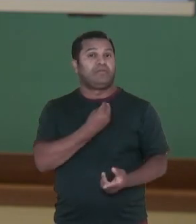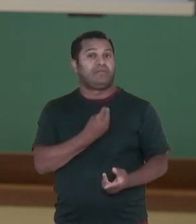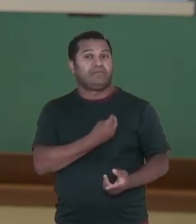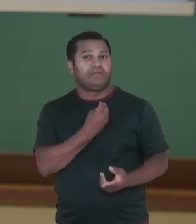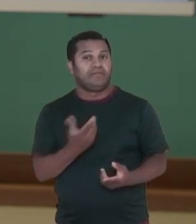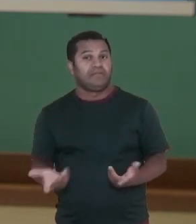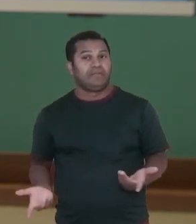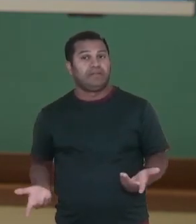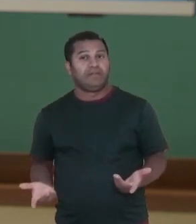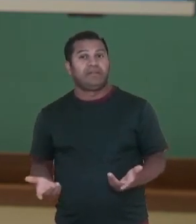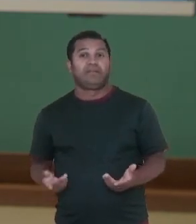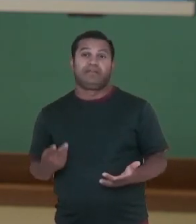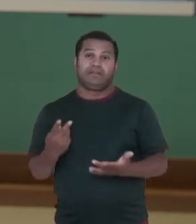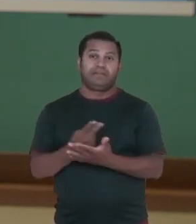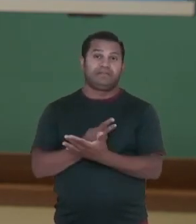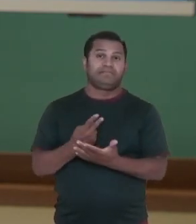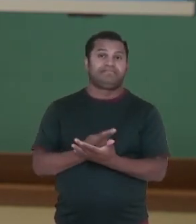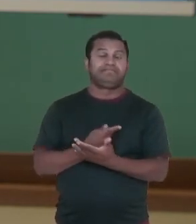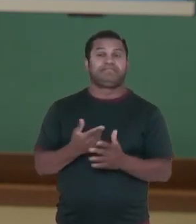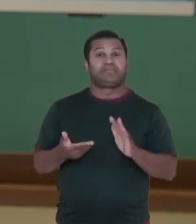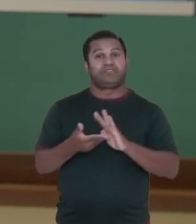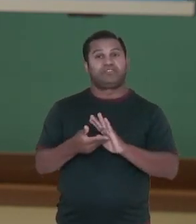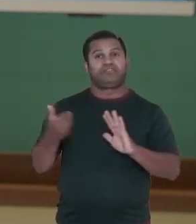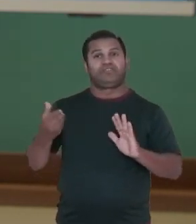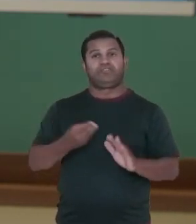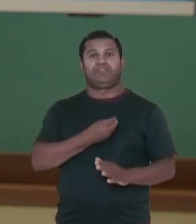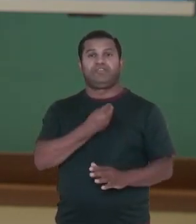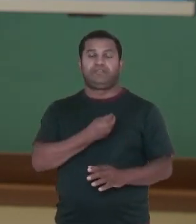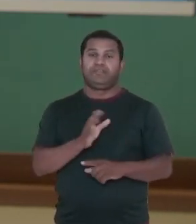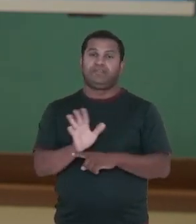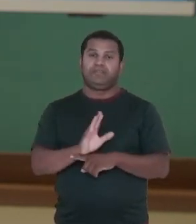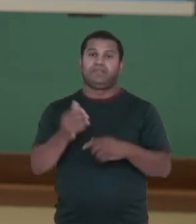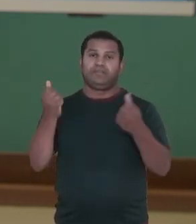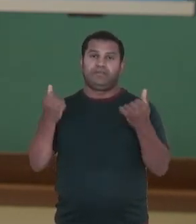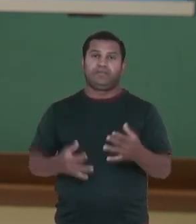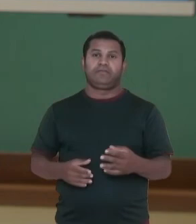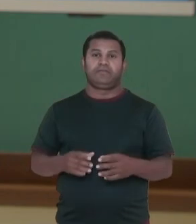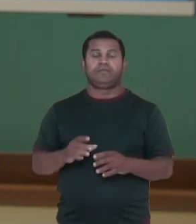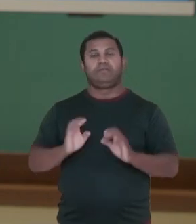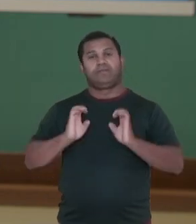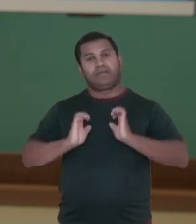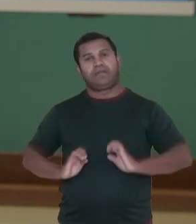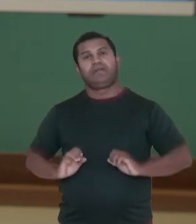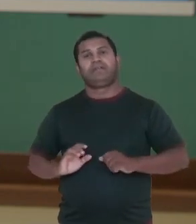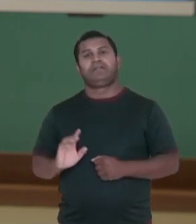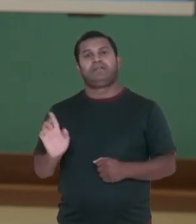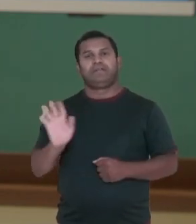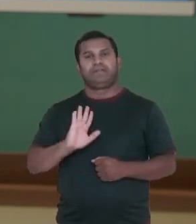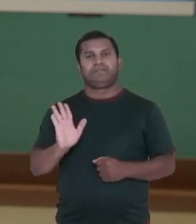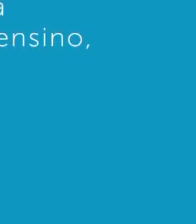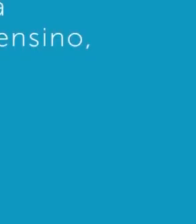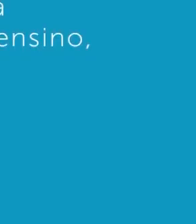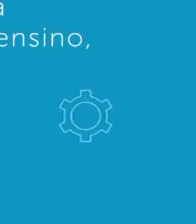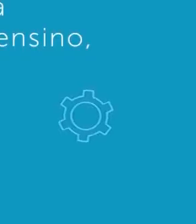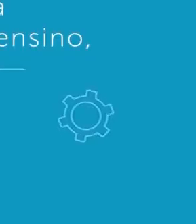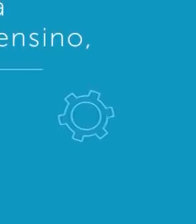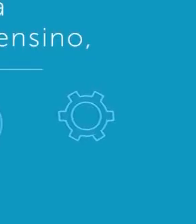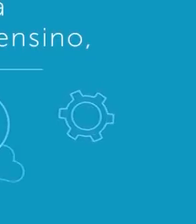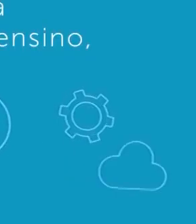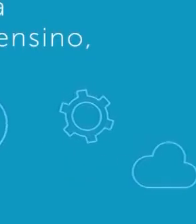caso eu estaria tirando a vida. Então nesse vídeo nós falamos sobre bioética. Espero que vocês tenham gostado. Até breve.